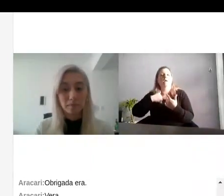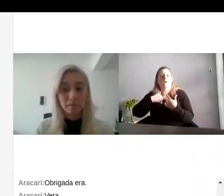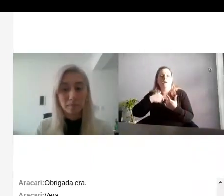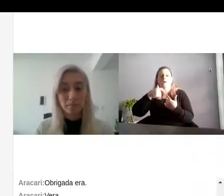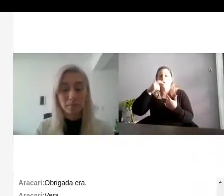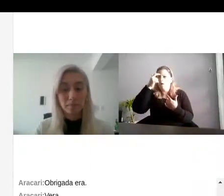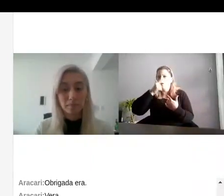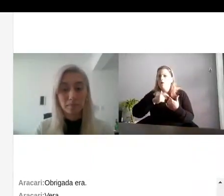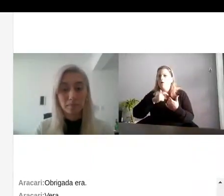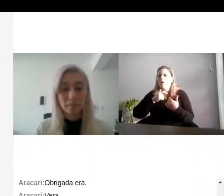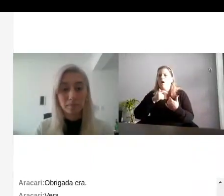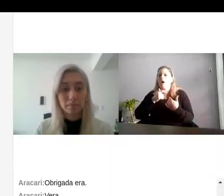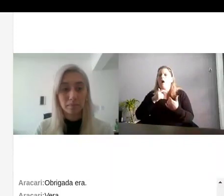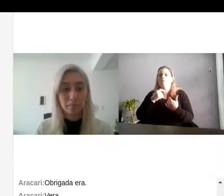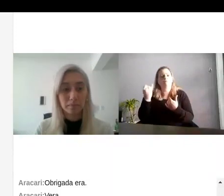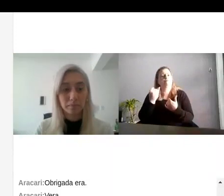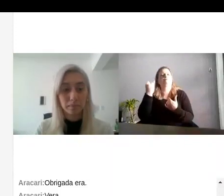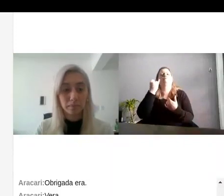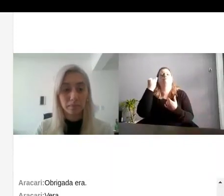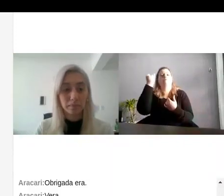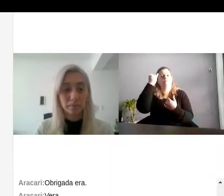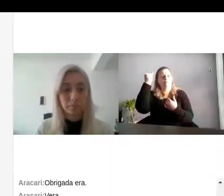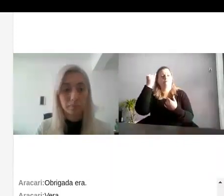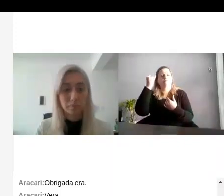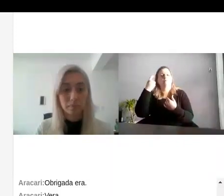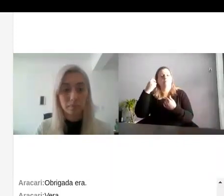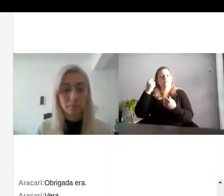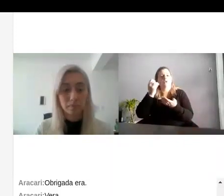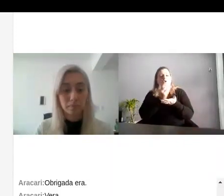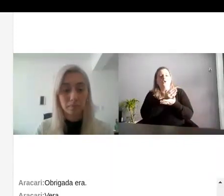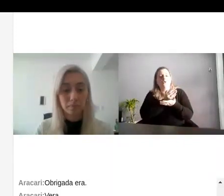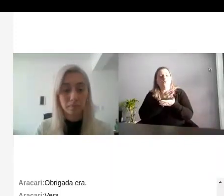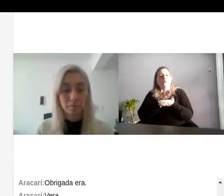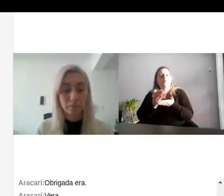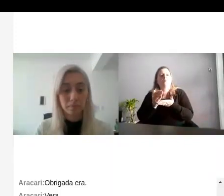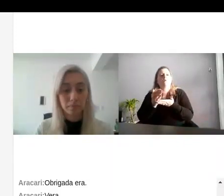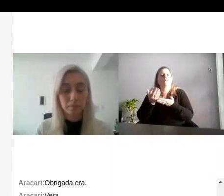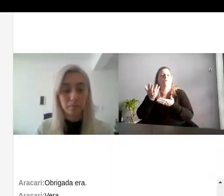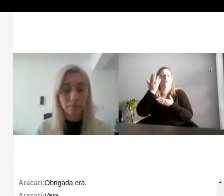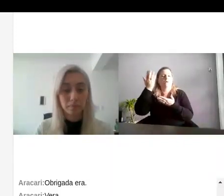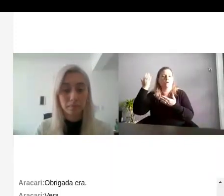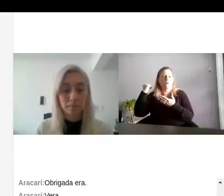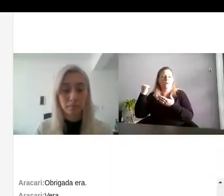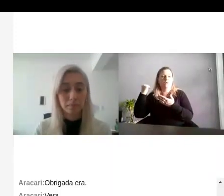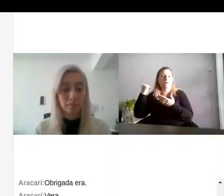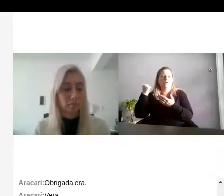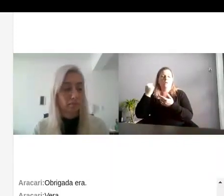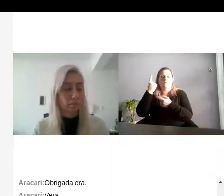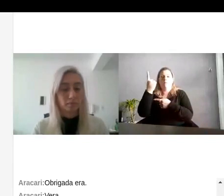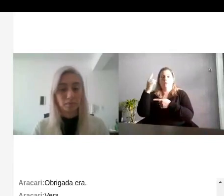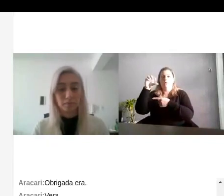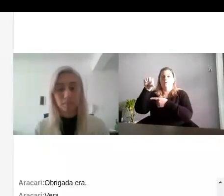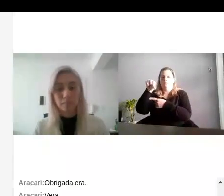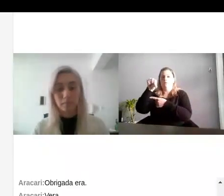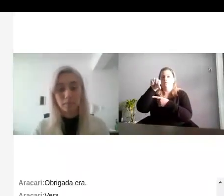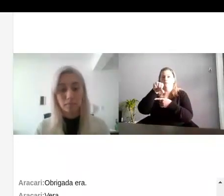muito importante que se tenha começado, como eu disse, desde o princípio. Isso começou em